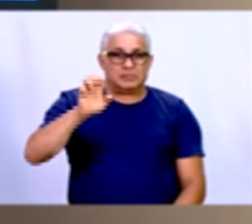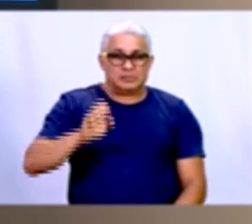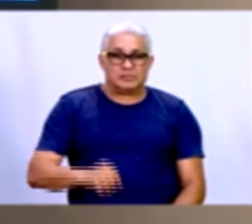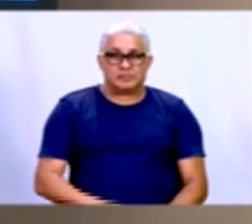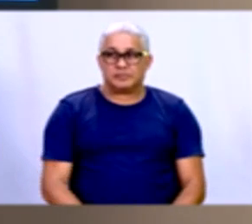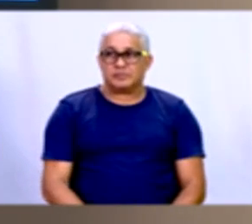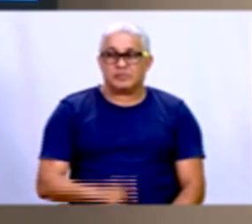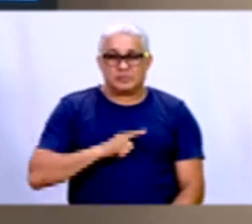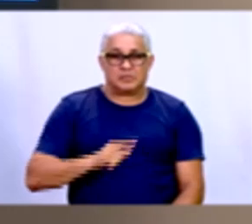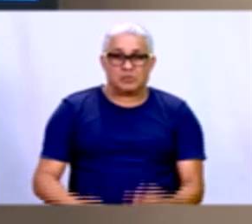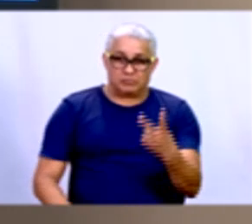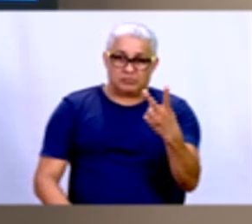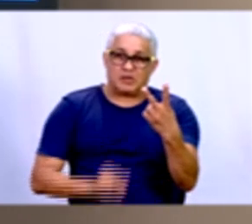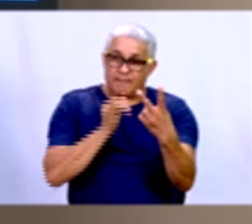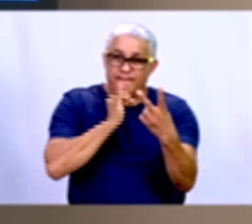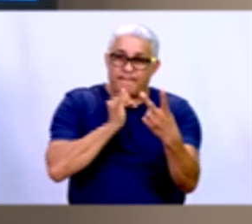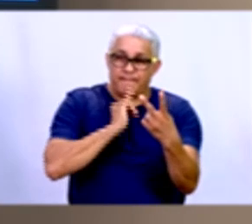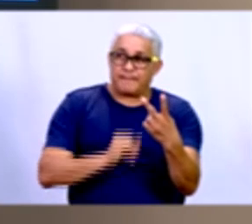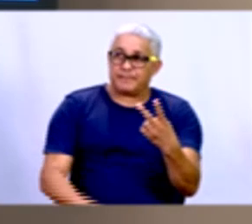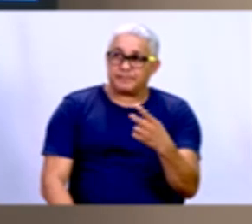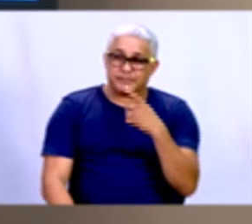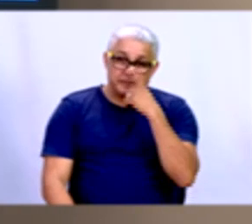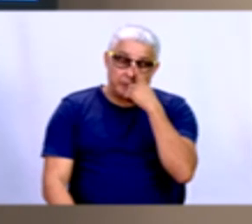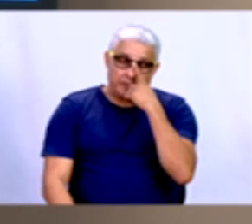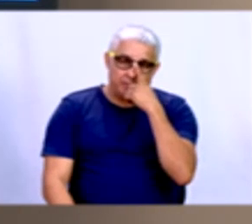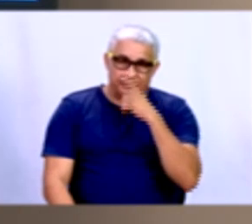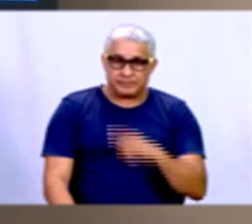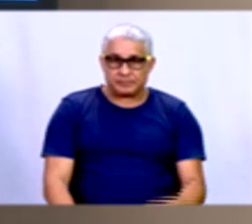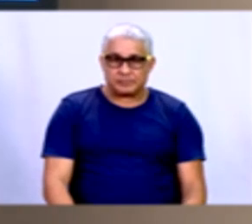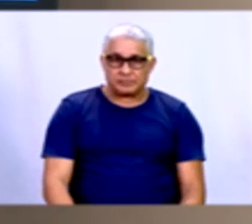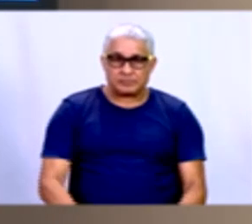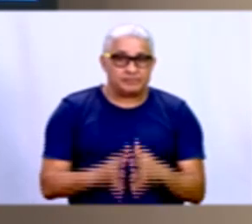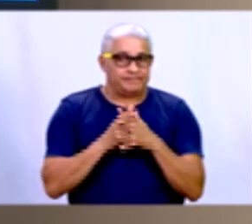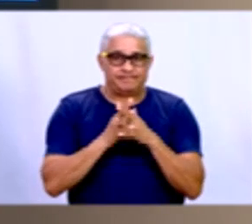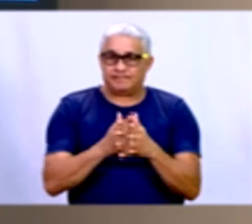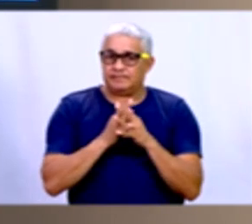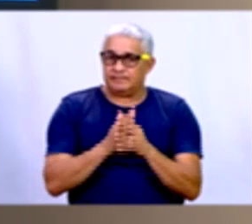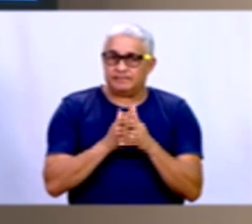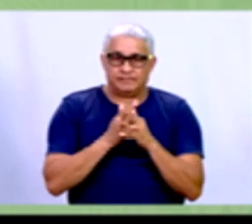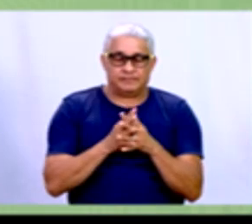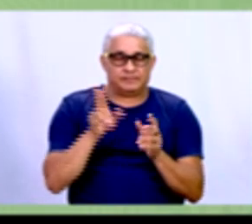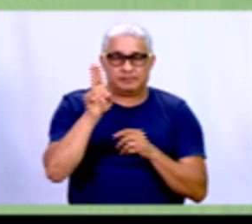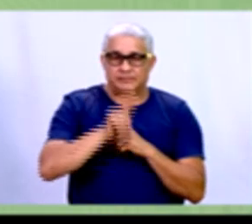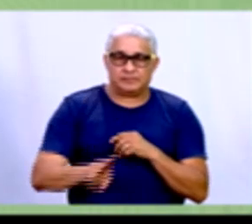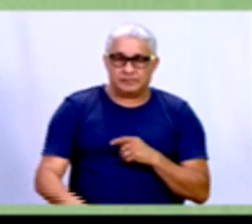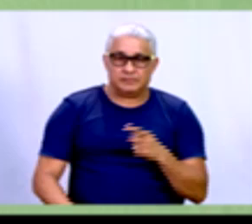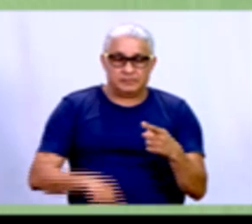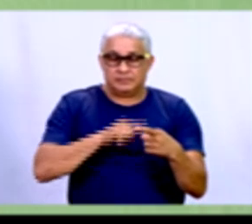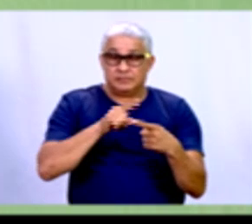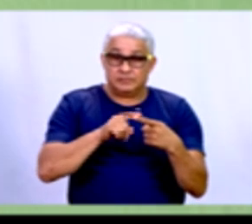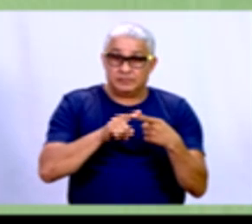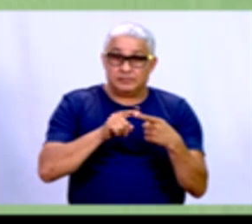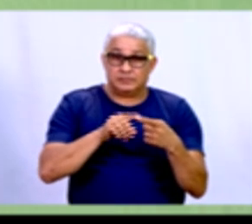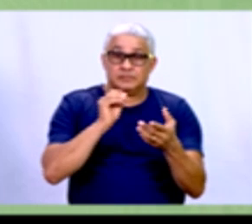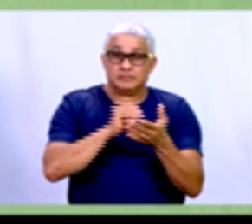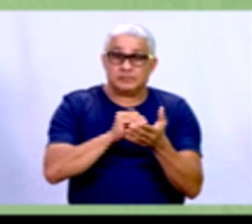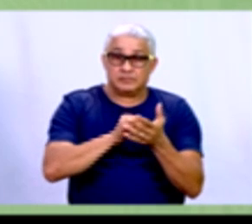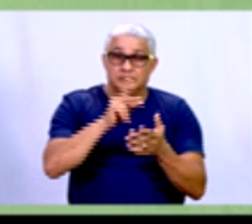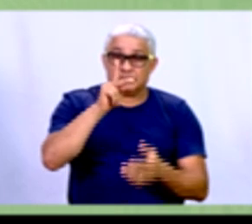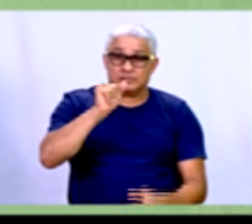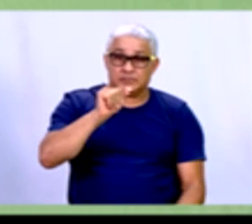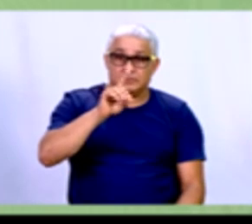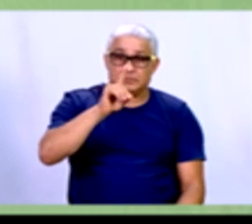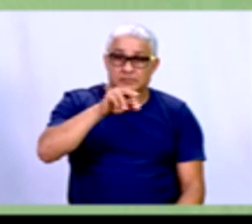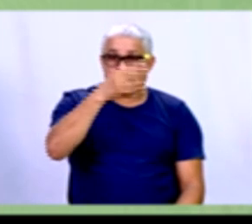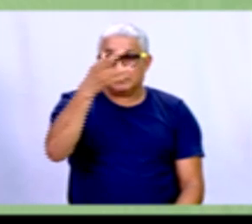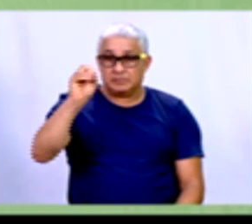dei 2 exemplos para vocês de telinhas que confundem bastante quando a gente utiliza. Uma é a falta de padronização. Observem